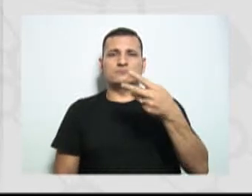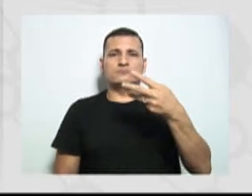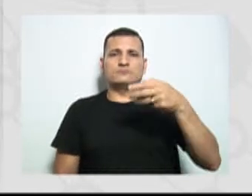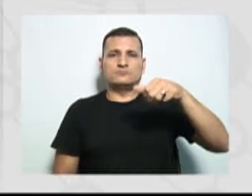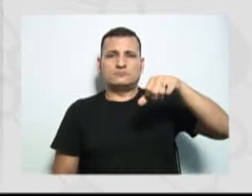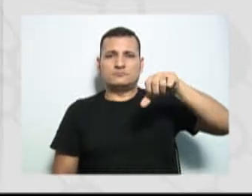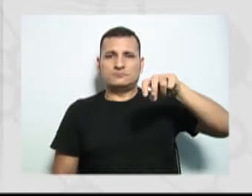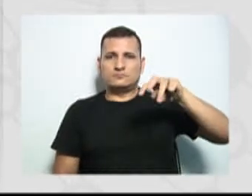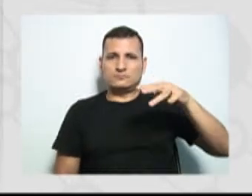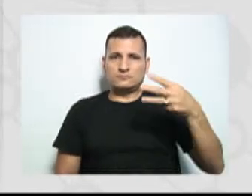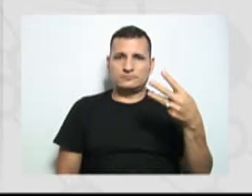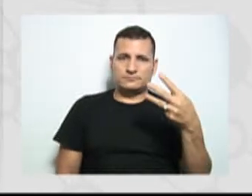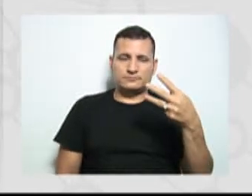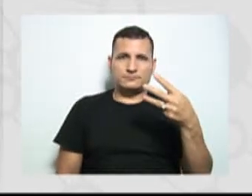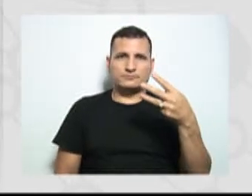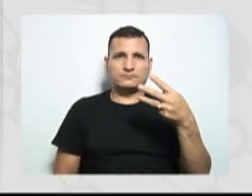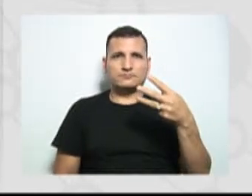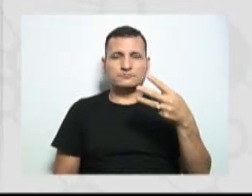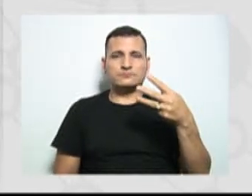0,393.